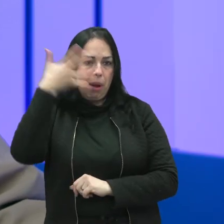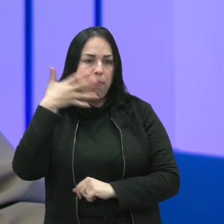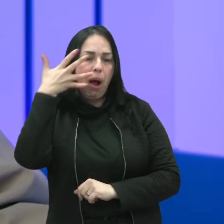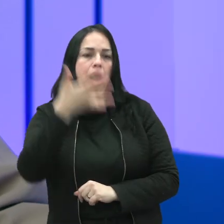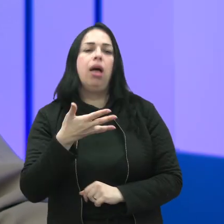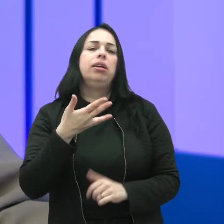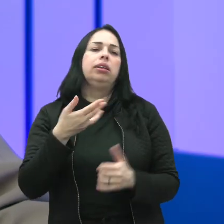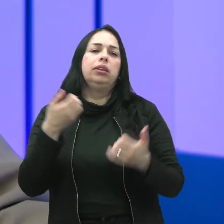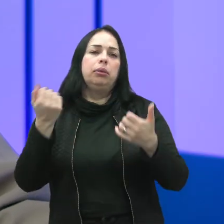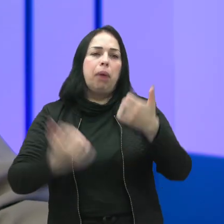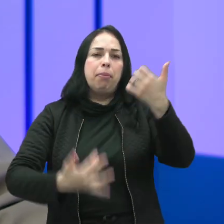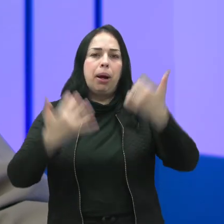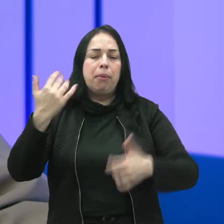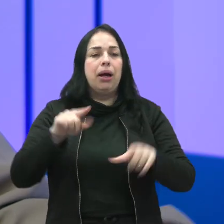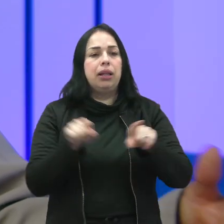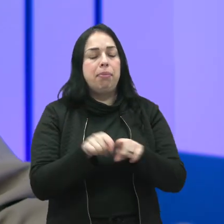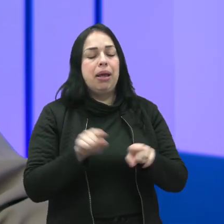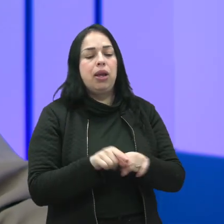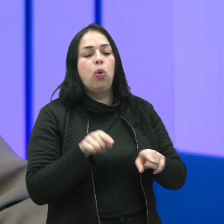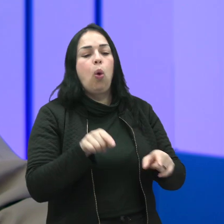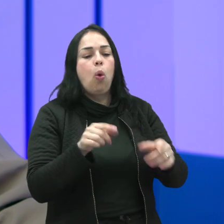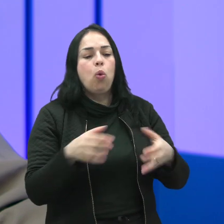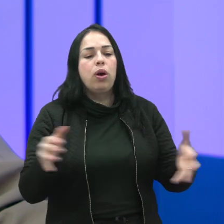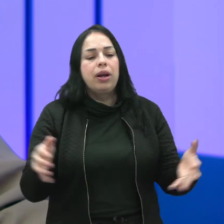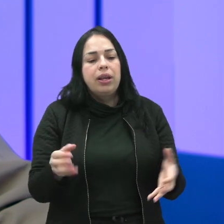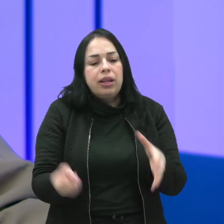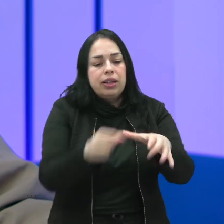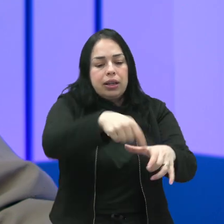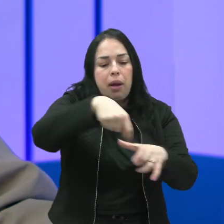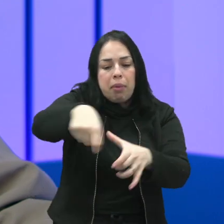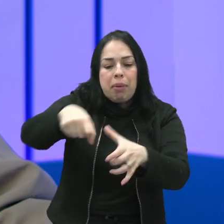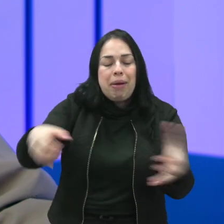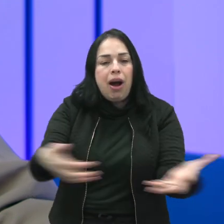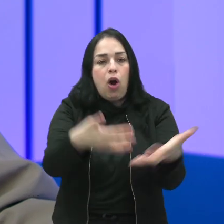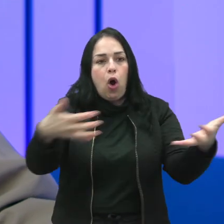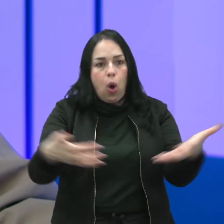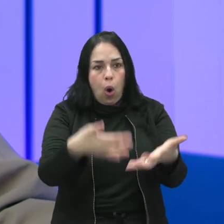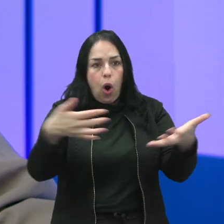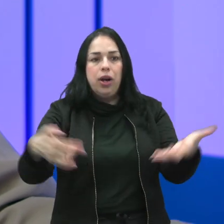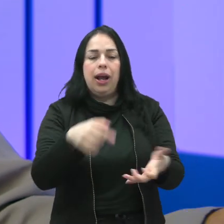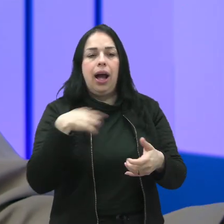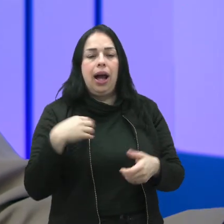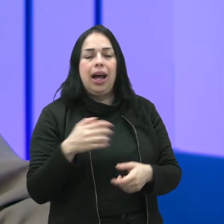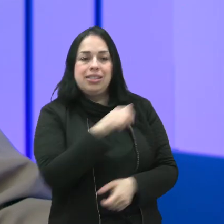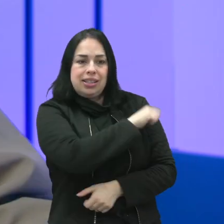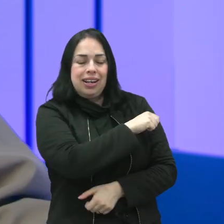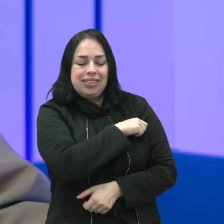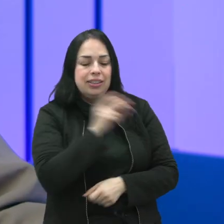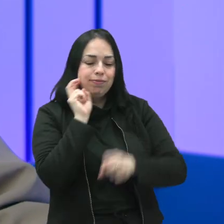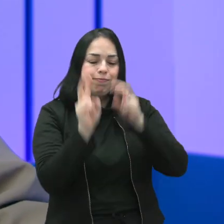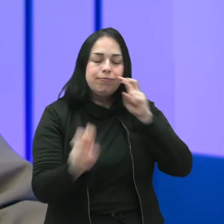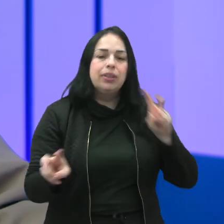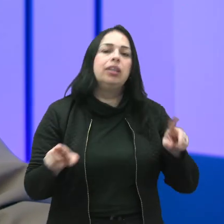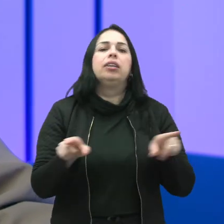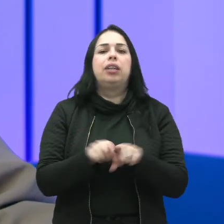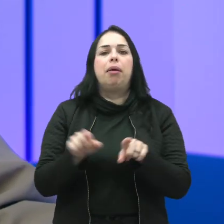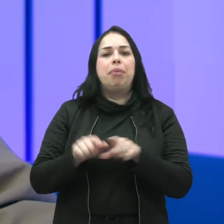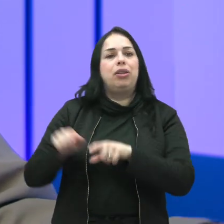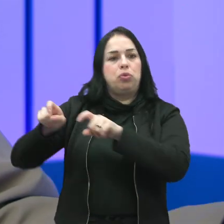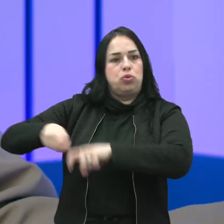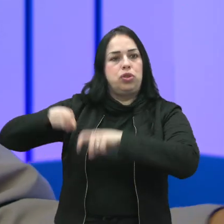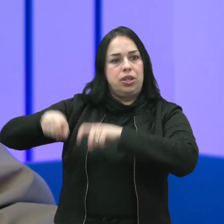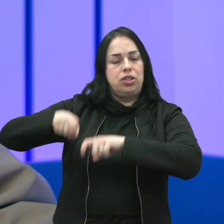tocando as escolas com as hortas, né, para as crianças terem contato com esse alimento produzido orgânico. E lá no sítio ecológico a gente faz um tipo